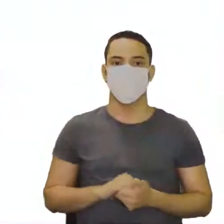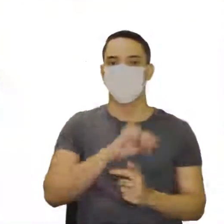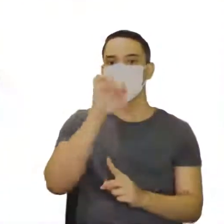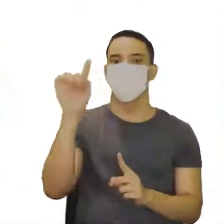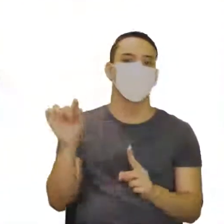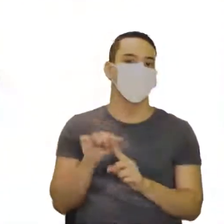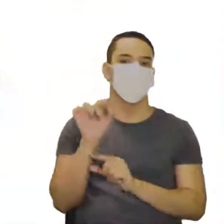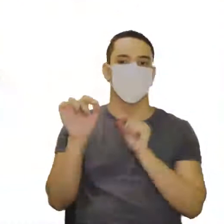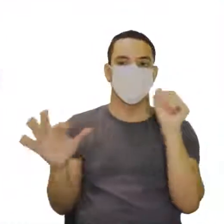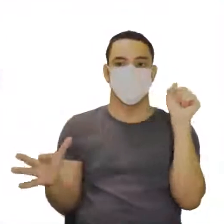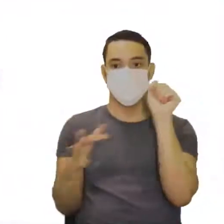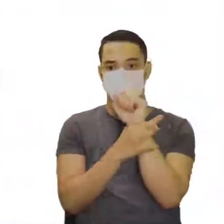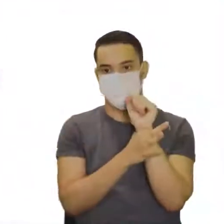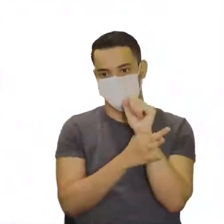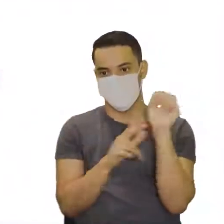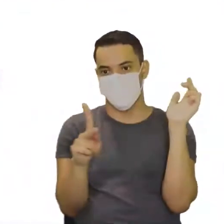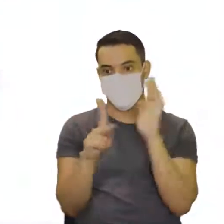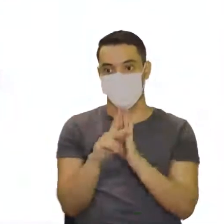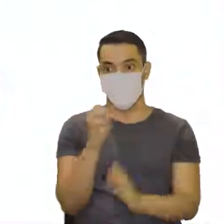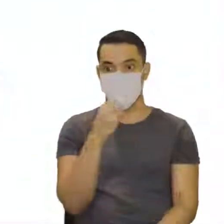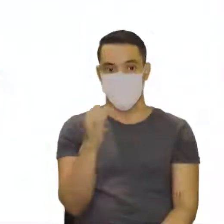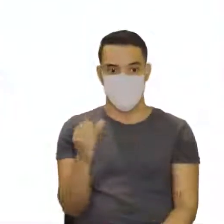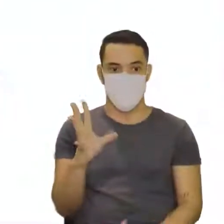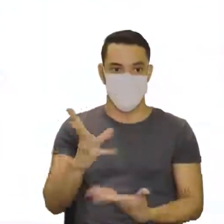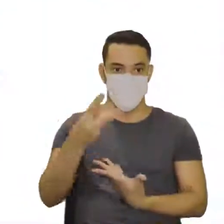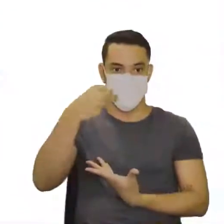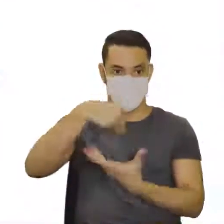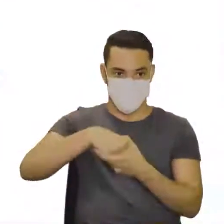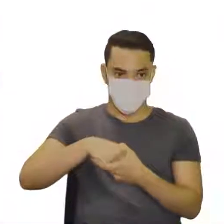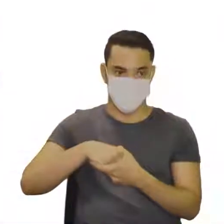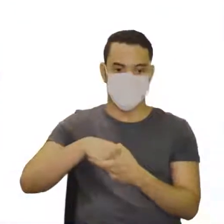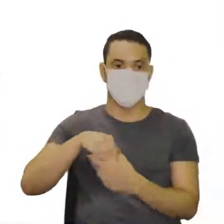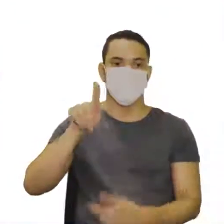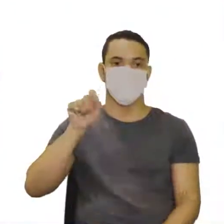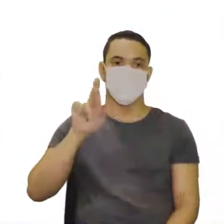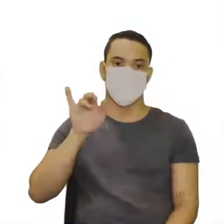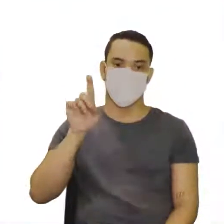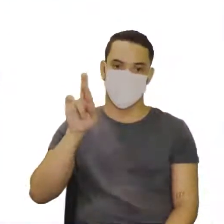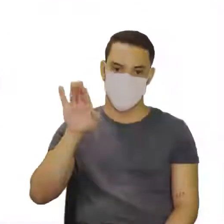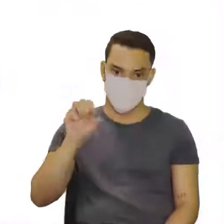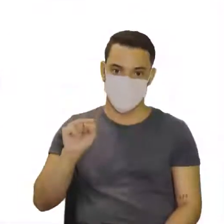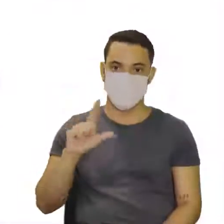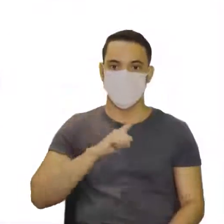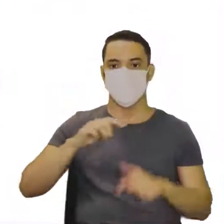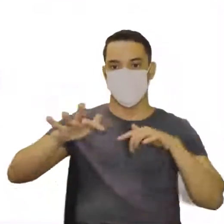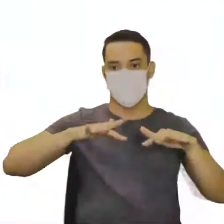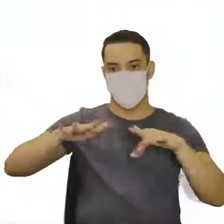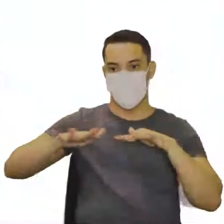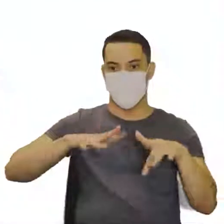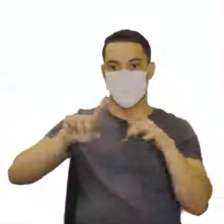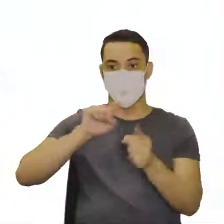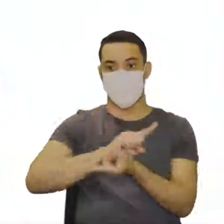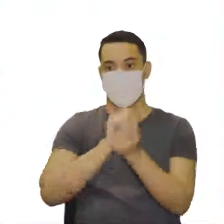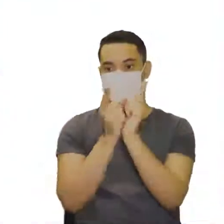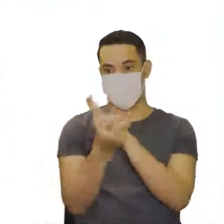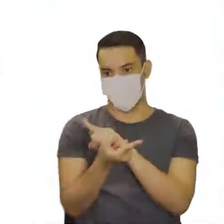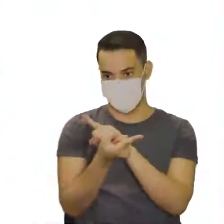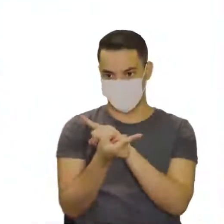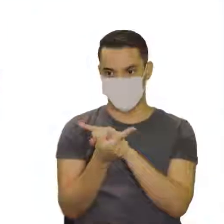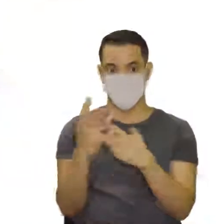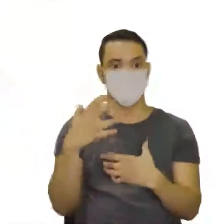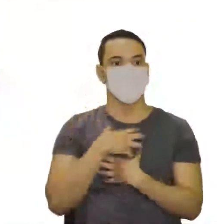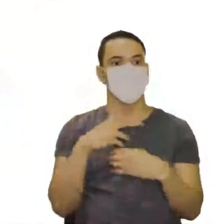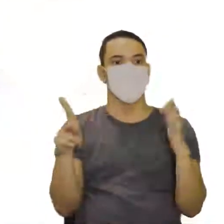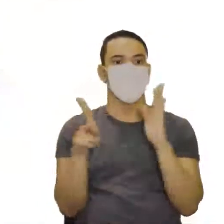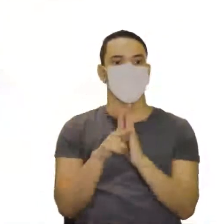intuito de garantir esse fluxo elétrico, no interior dos geradores há uma movimentação no sentido oposto, de